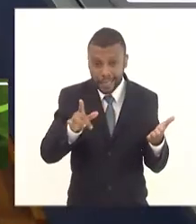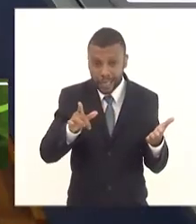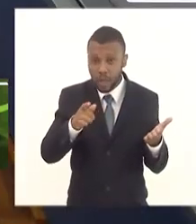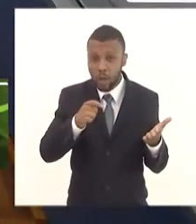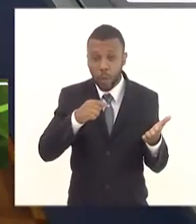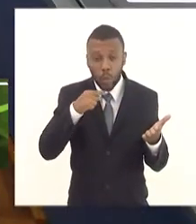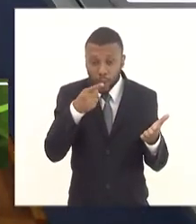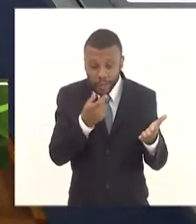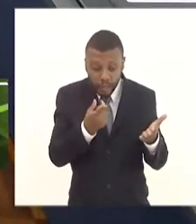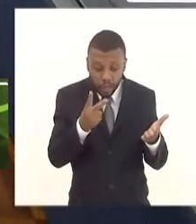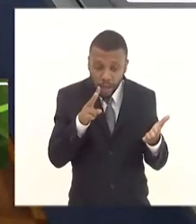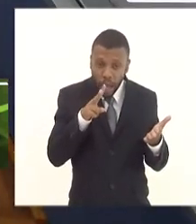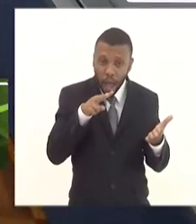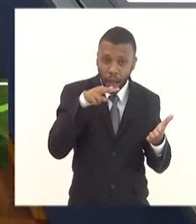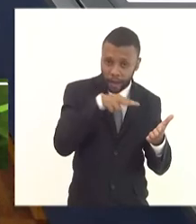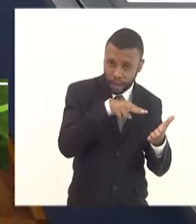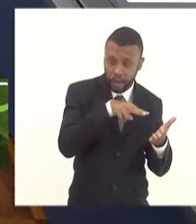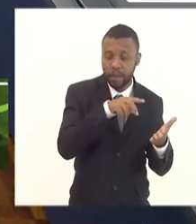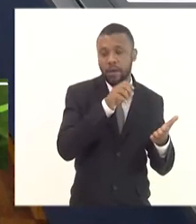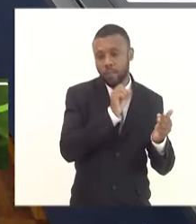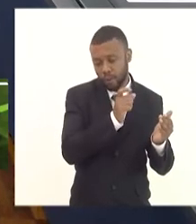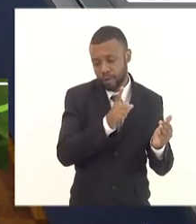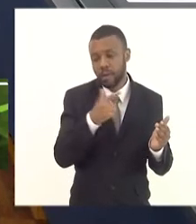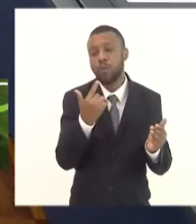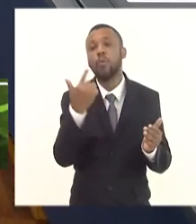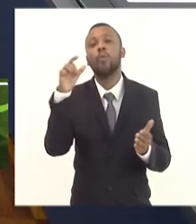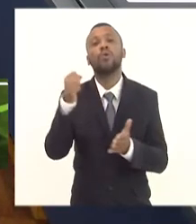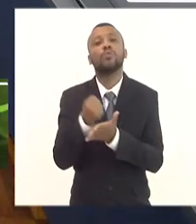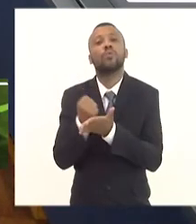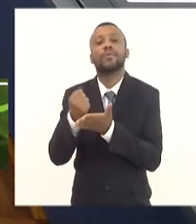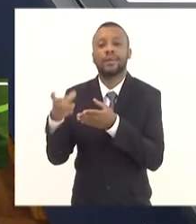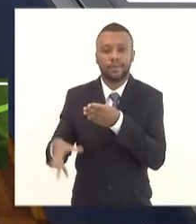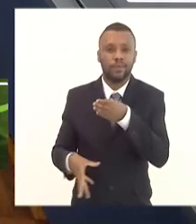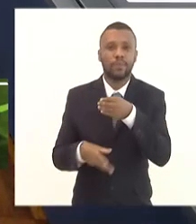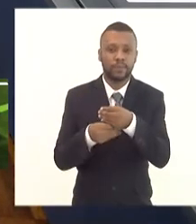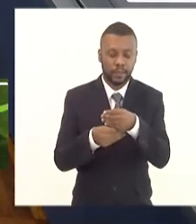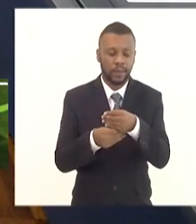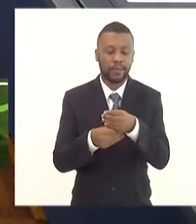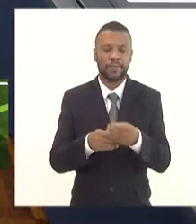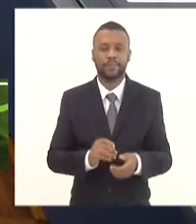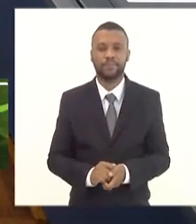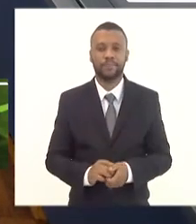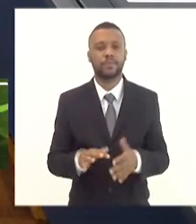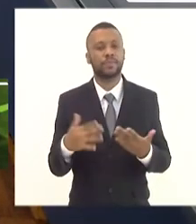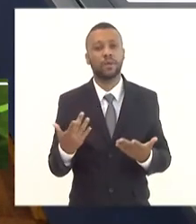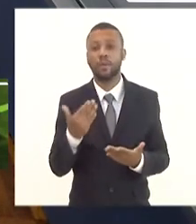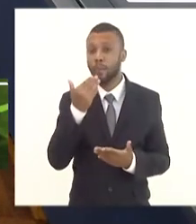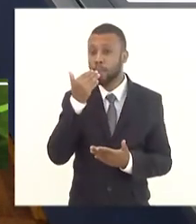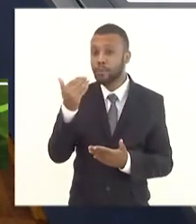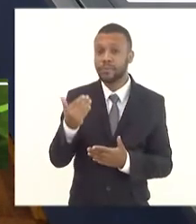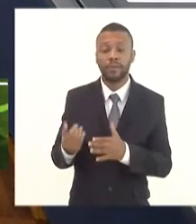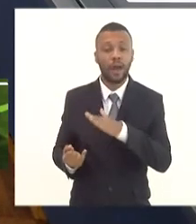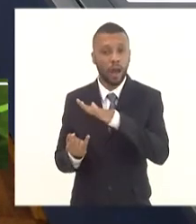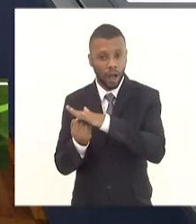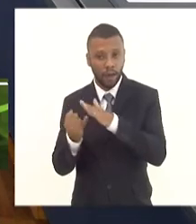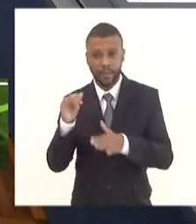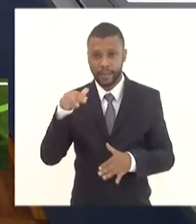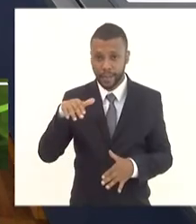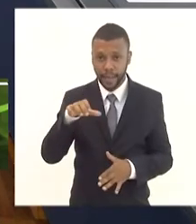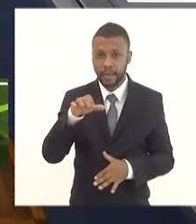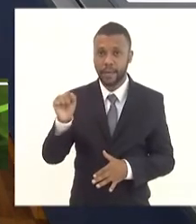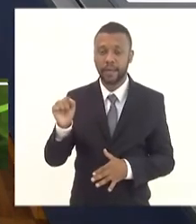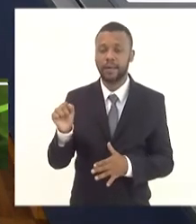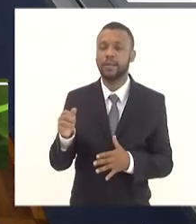Pedro, nós vamos requisitar ao INEA, né, quais foram os rios desse contrato